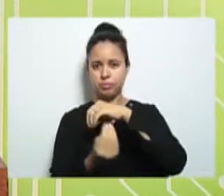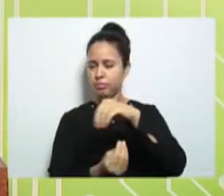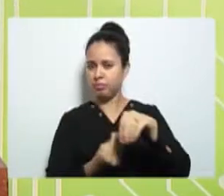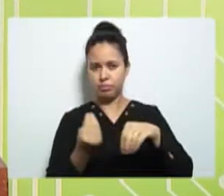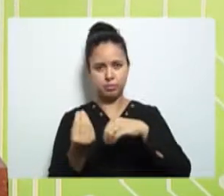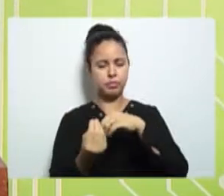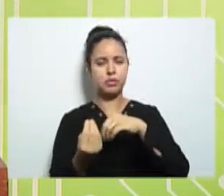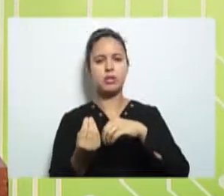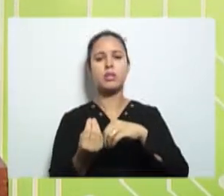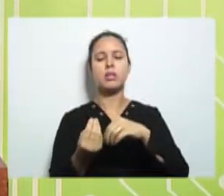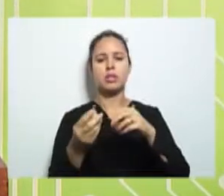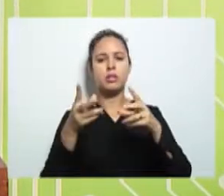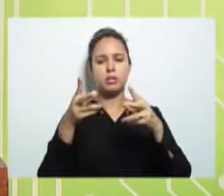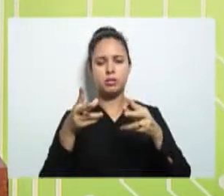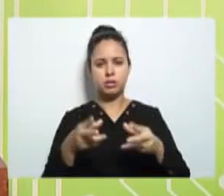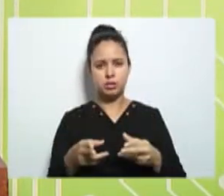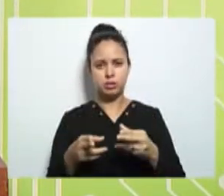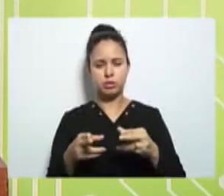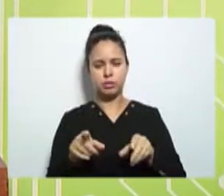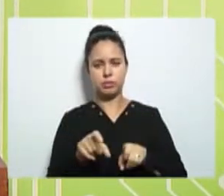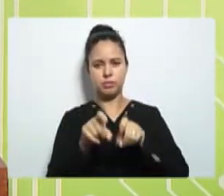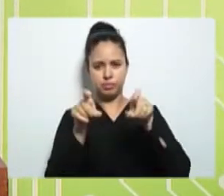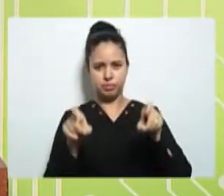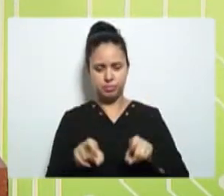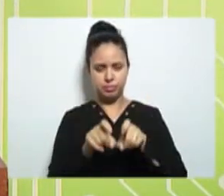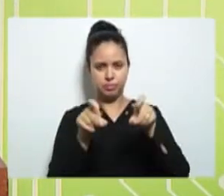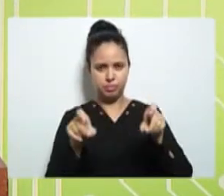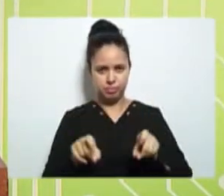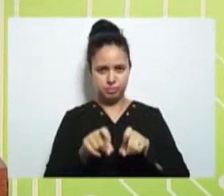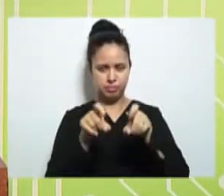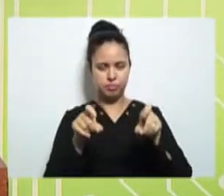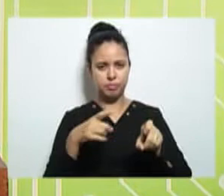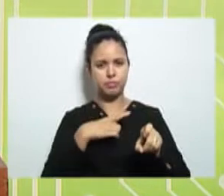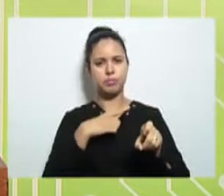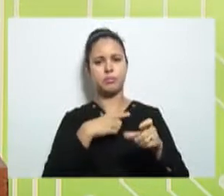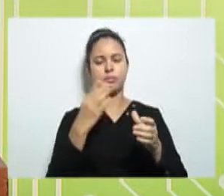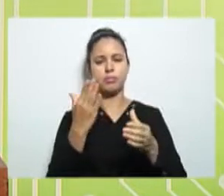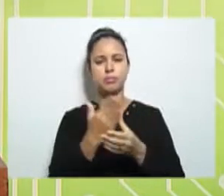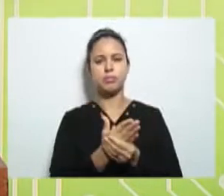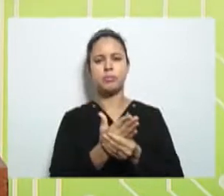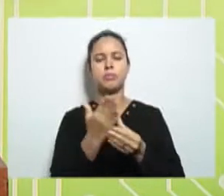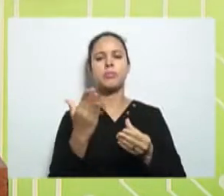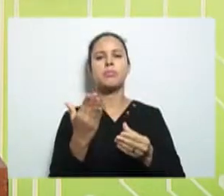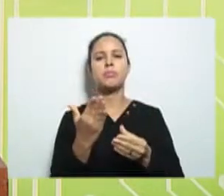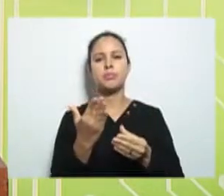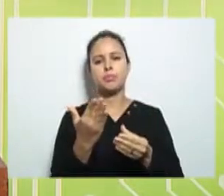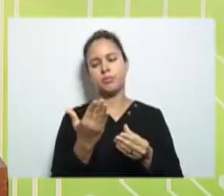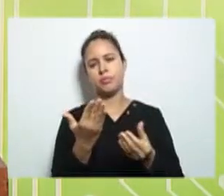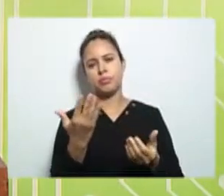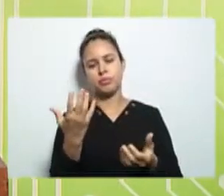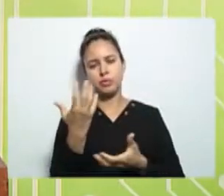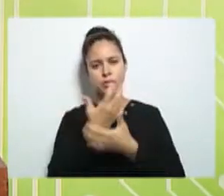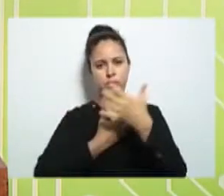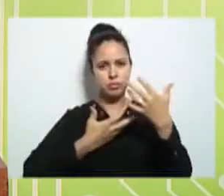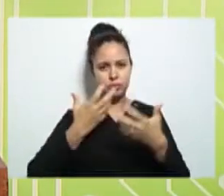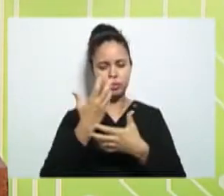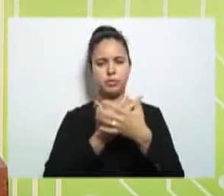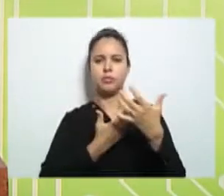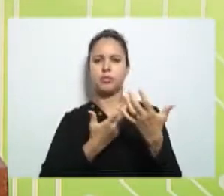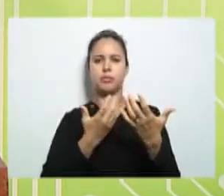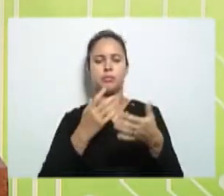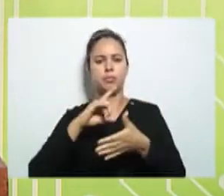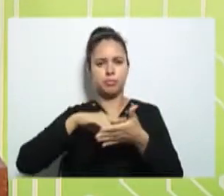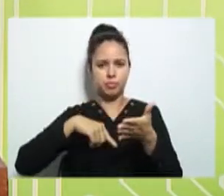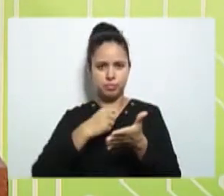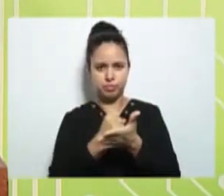assim funciona a organização do computador, tá bom? Então a gente tem lá as pastas para músicas, pastas para documentos,